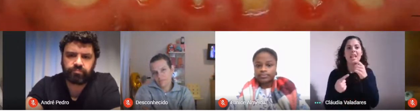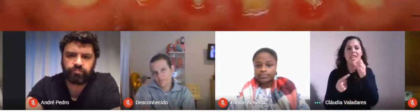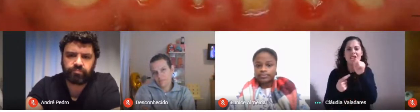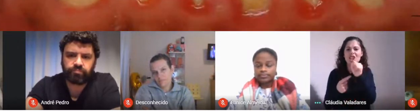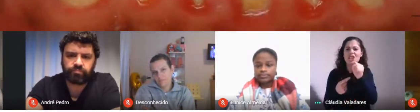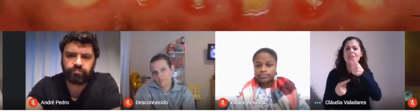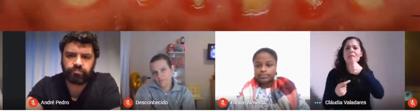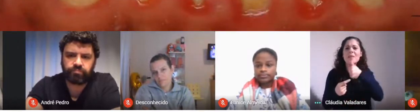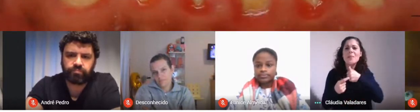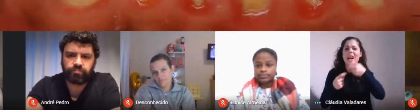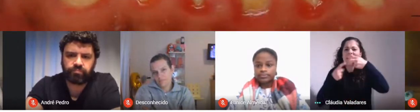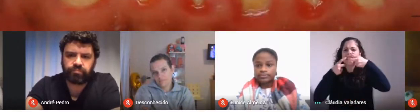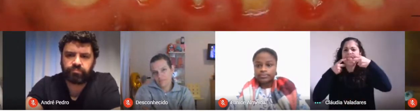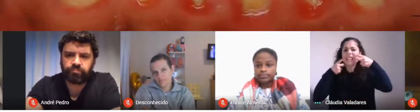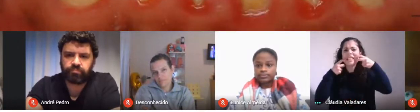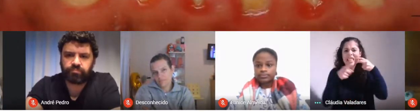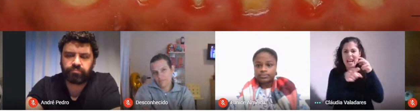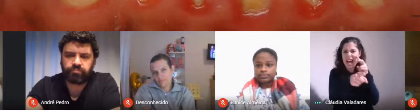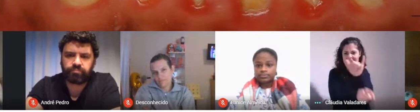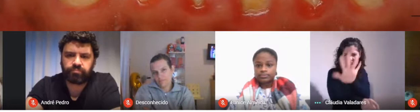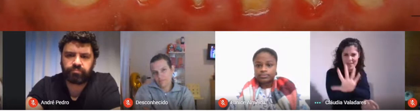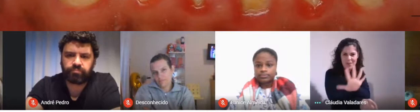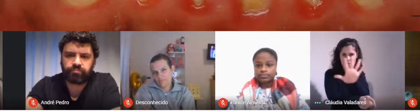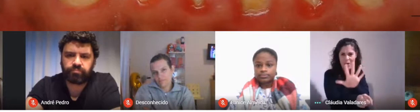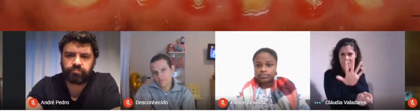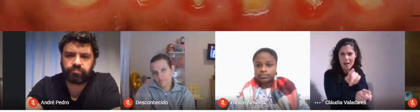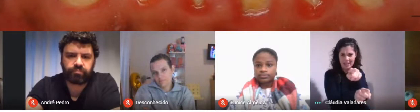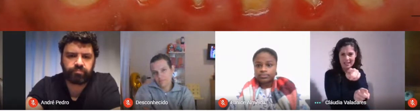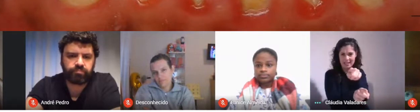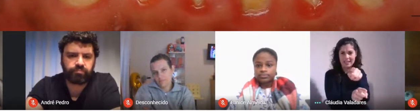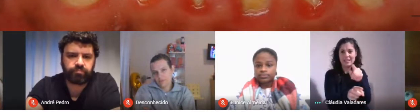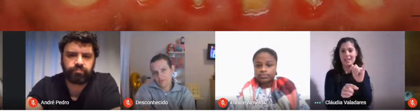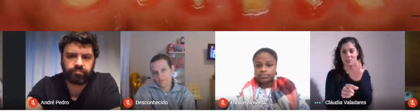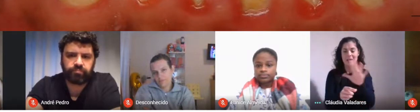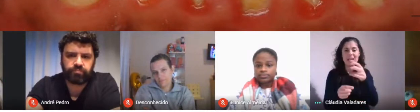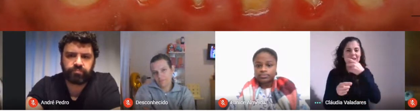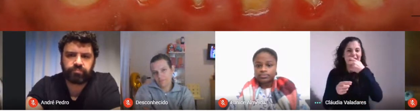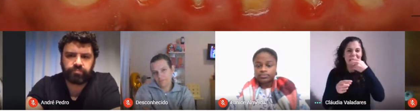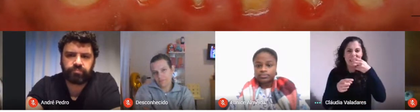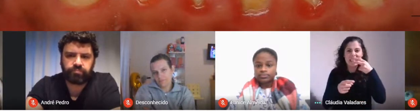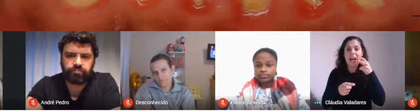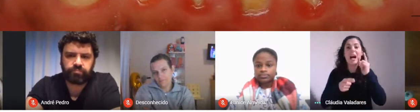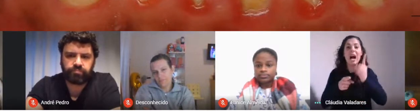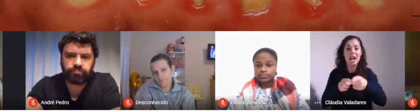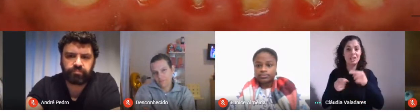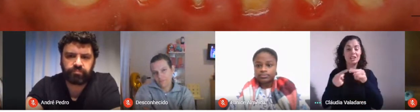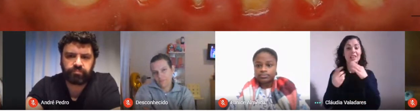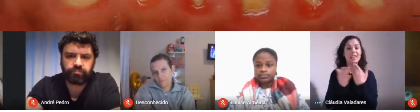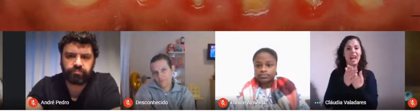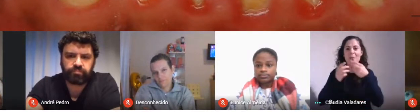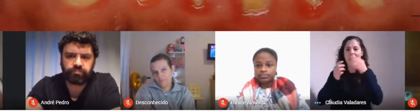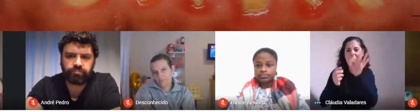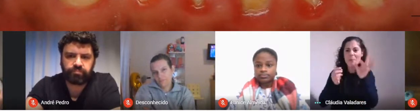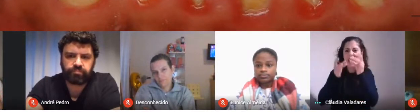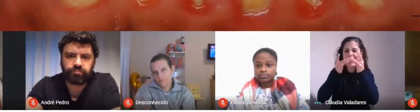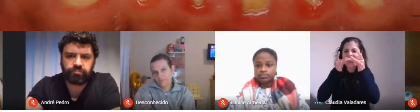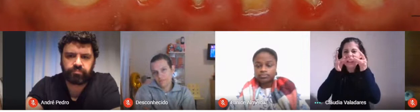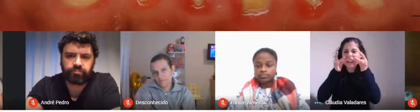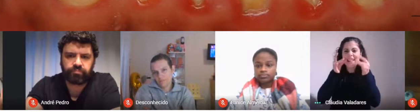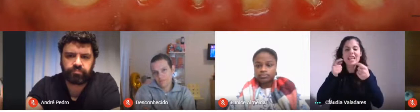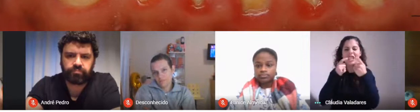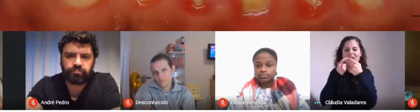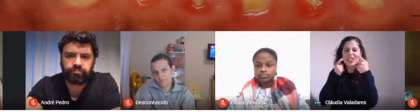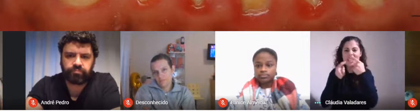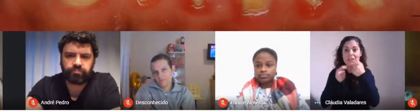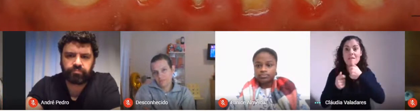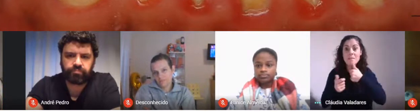imagem que temos aqui. O que é que a placa bacteriana faz? Ela irrita as gengivas, torna-as mais vermelhas,